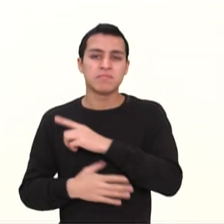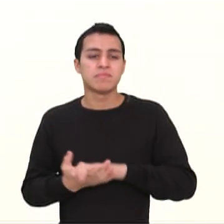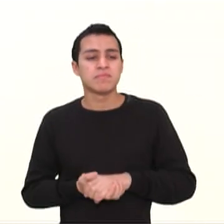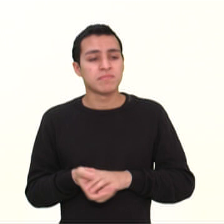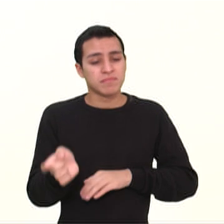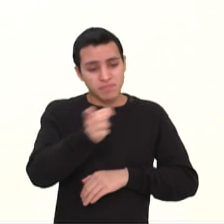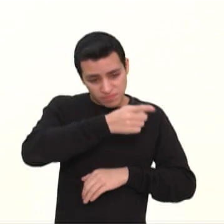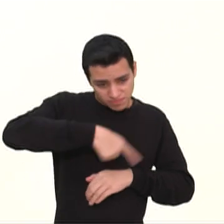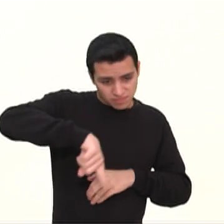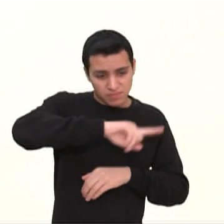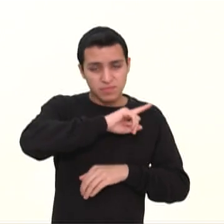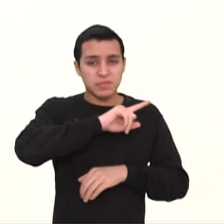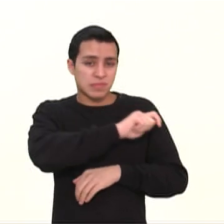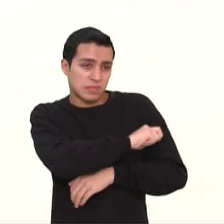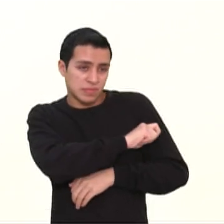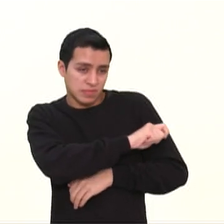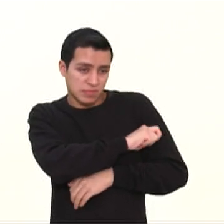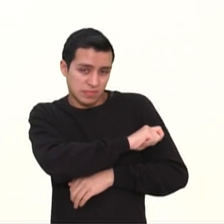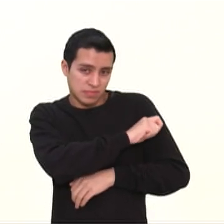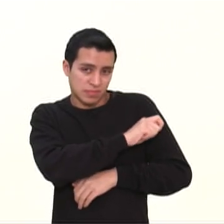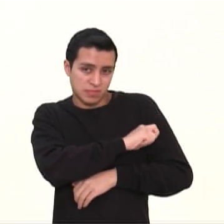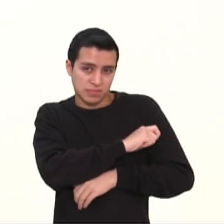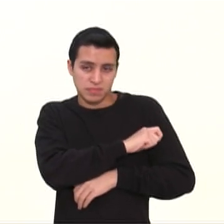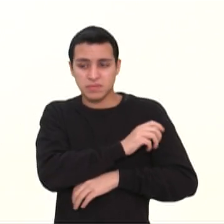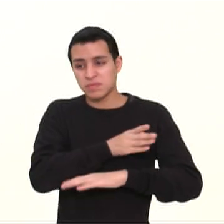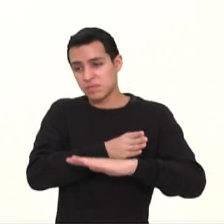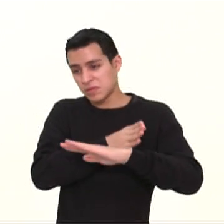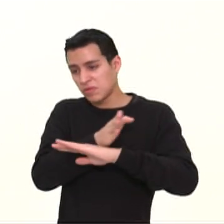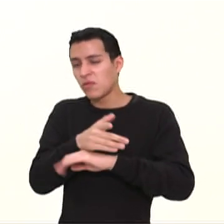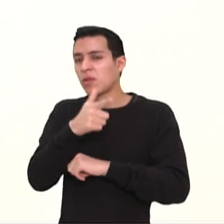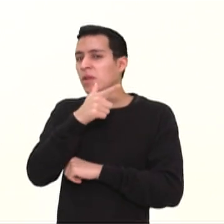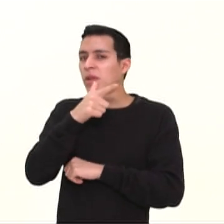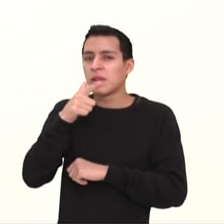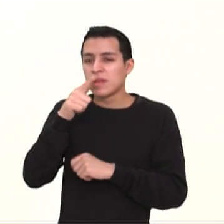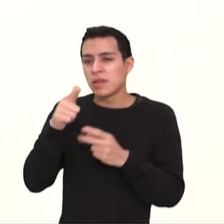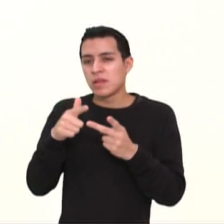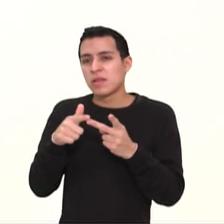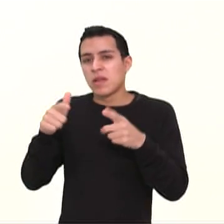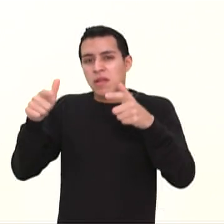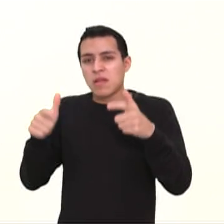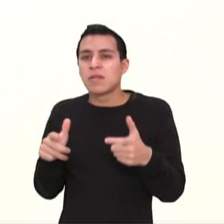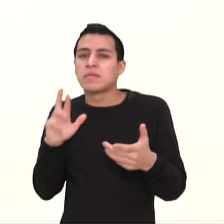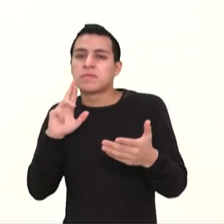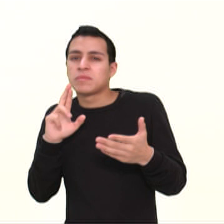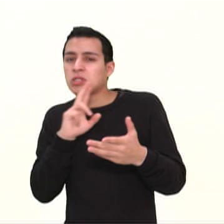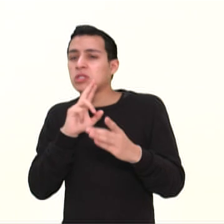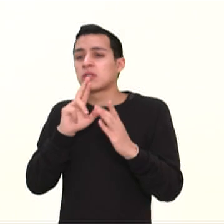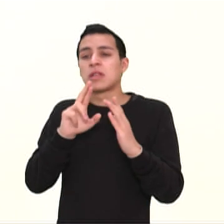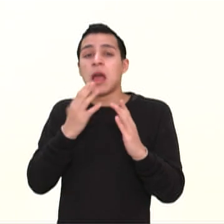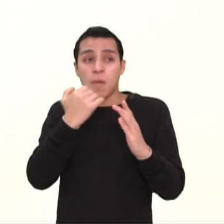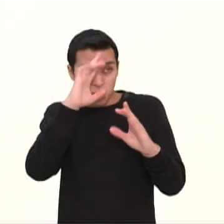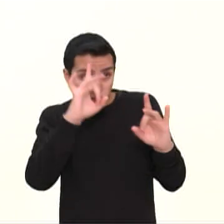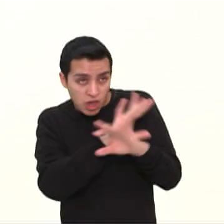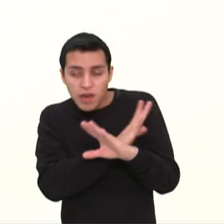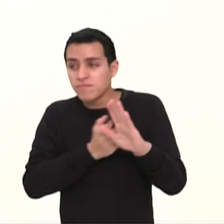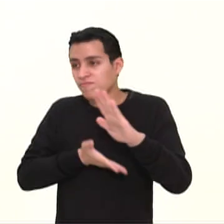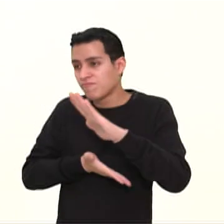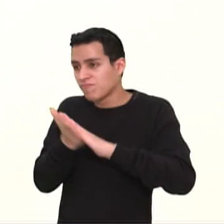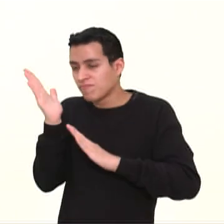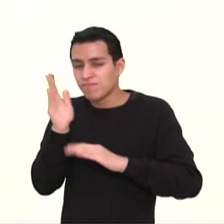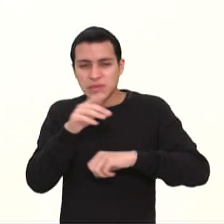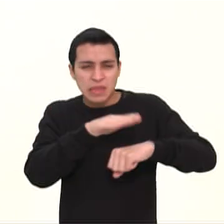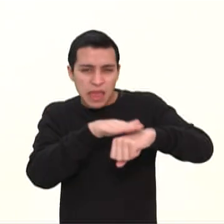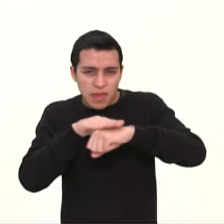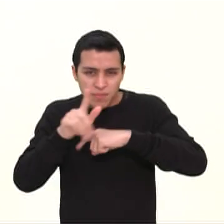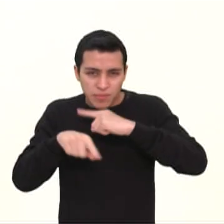alunos, a cafeteria ou a lanchonete, ao restaurante, depois do almoço. Vou dar um minutinho para